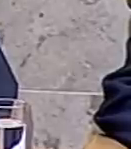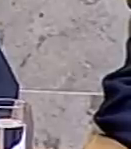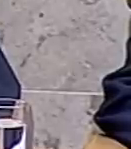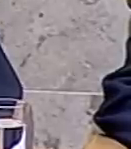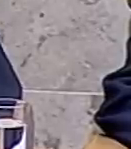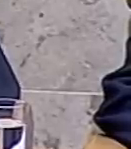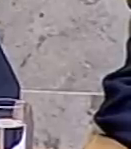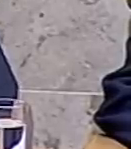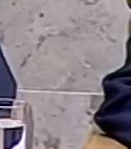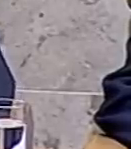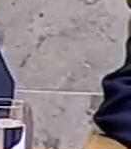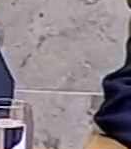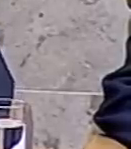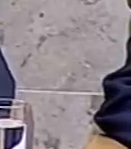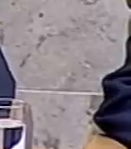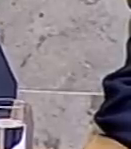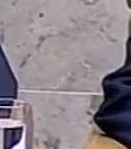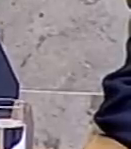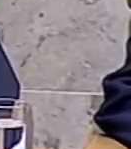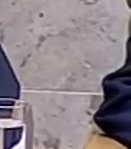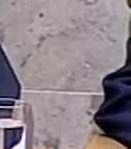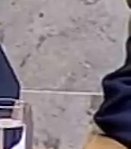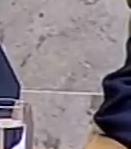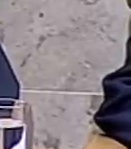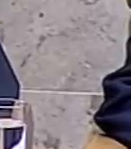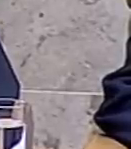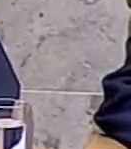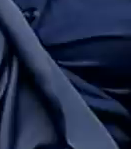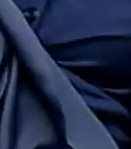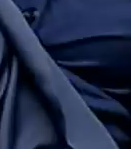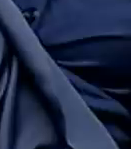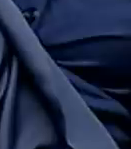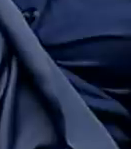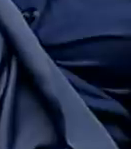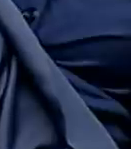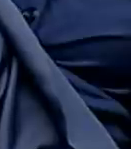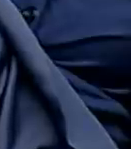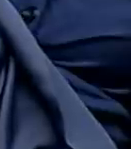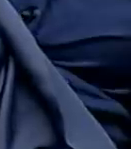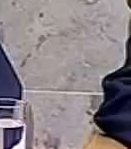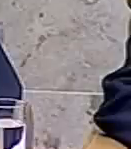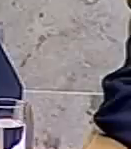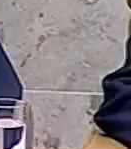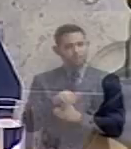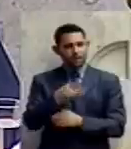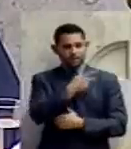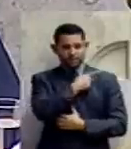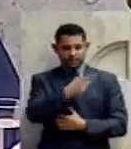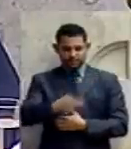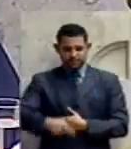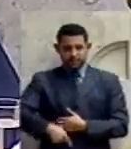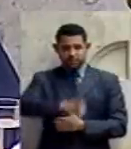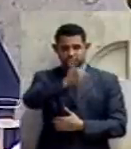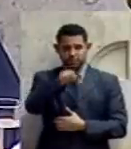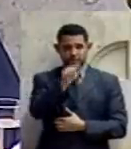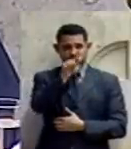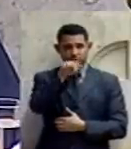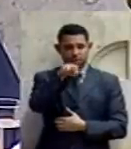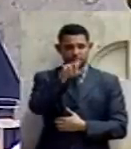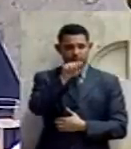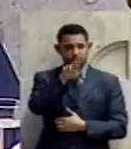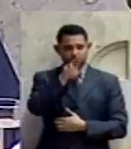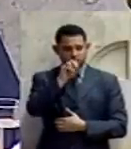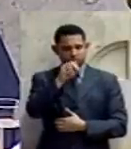na administração agora inaugurada. Presidente Joaquim Barbosa, o Supremo Tribunal